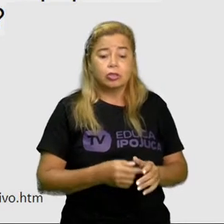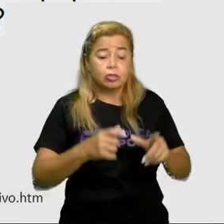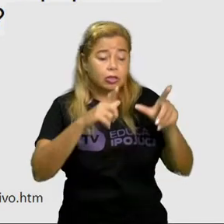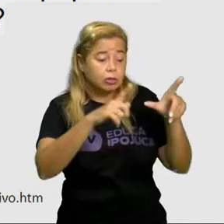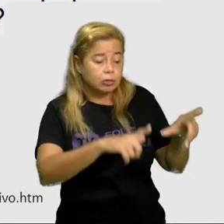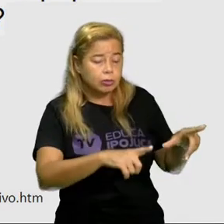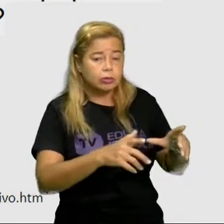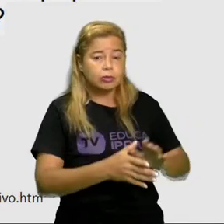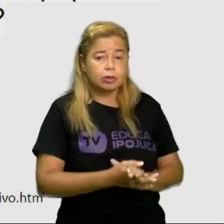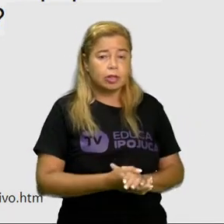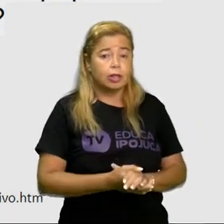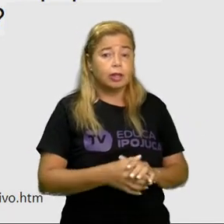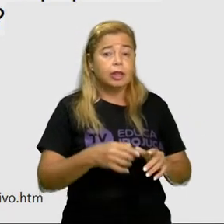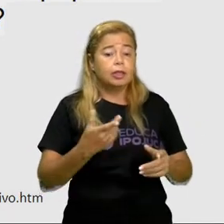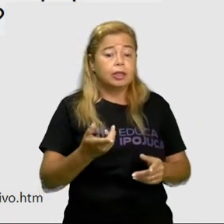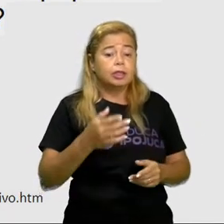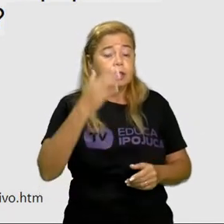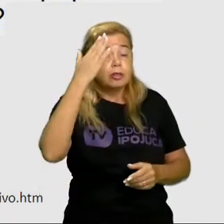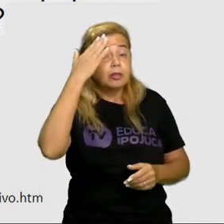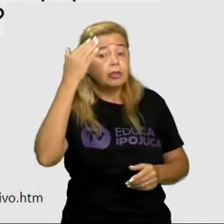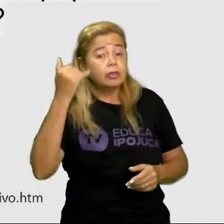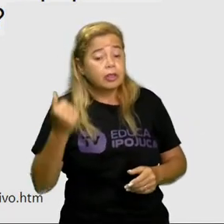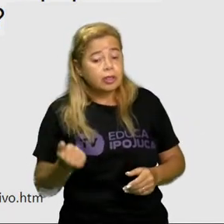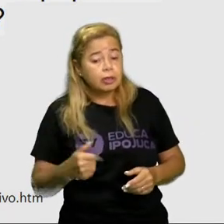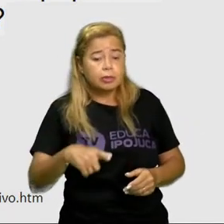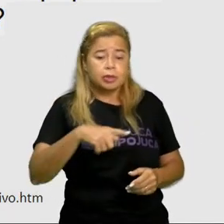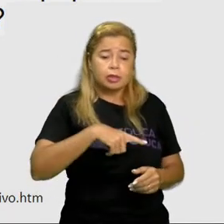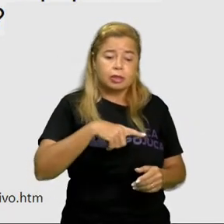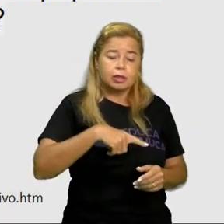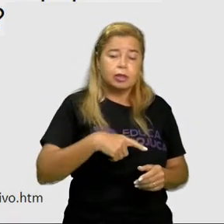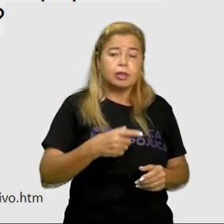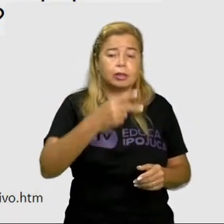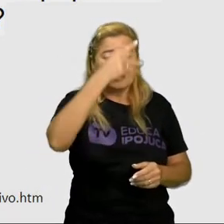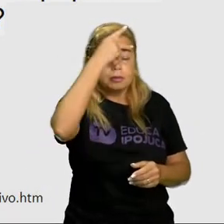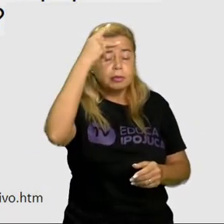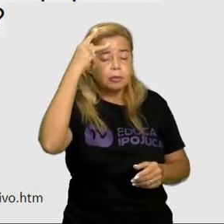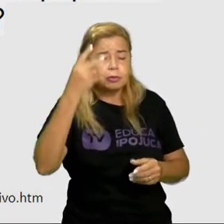uma área é pouco ou muito povoada, ou se é pouco ou